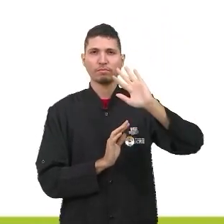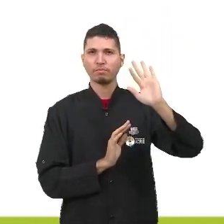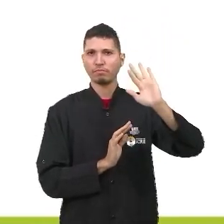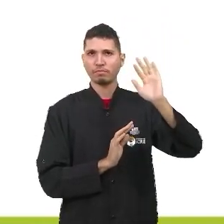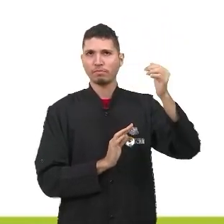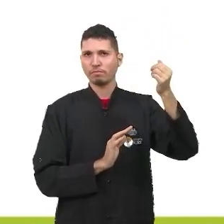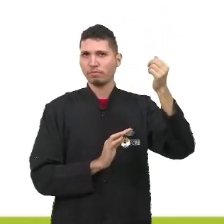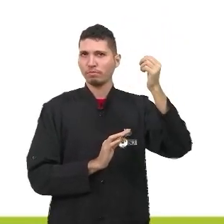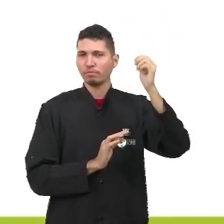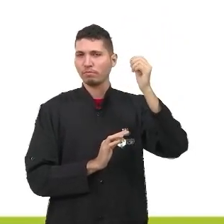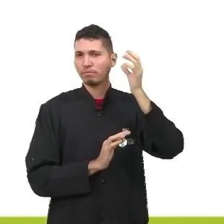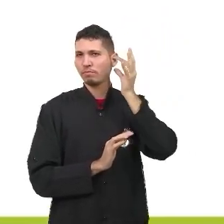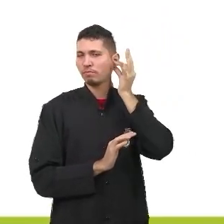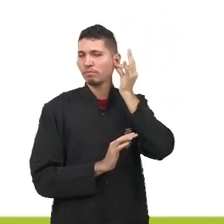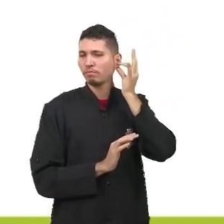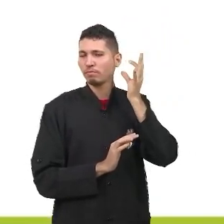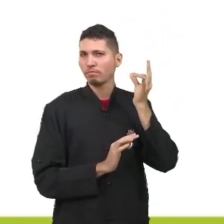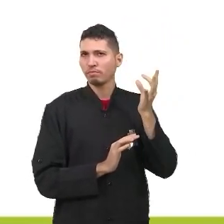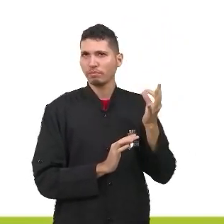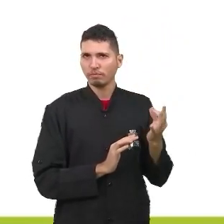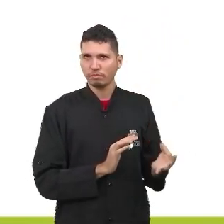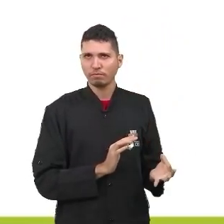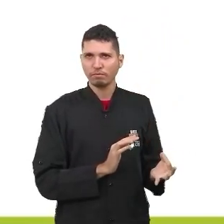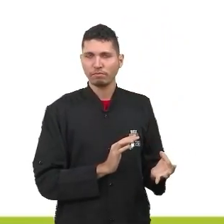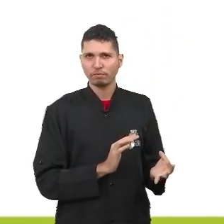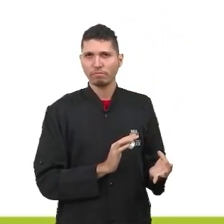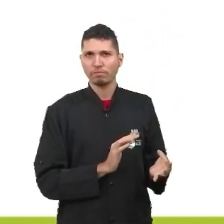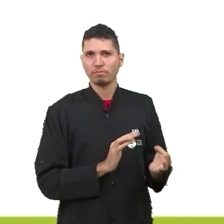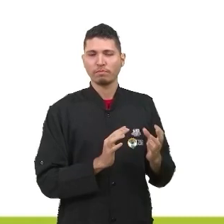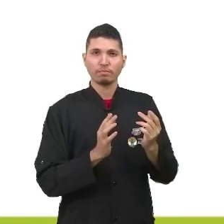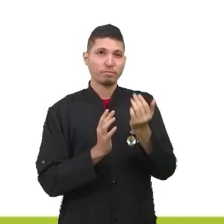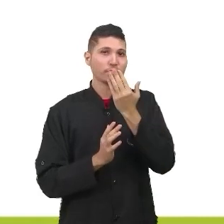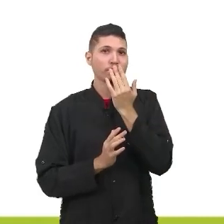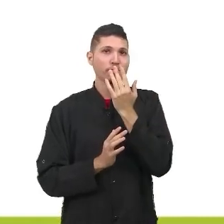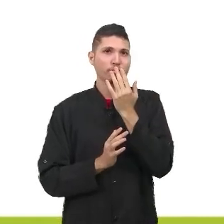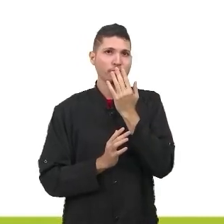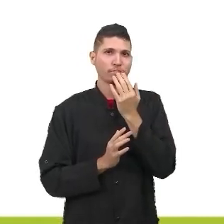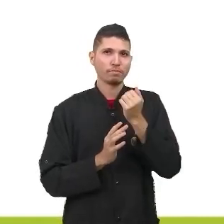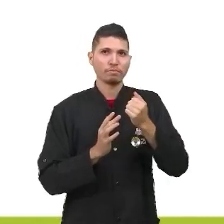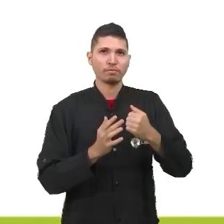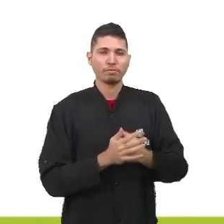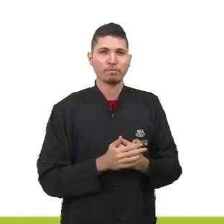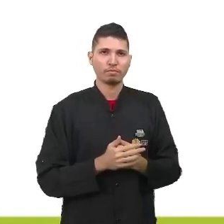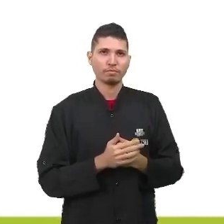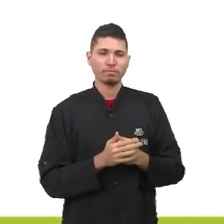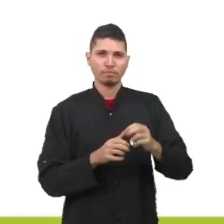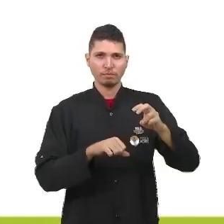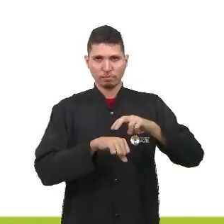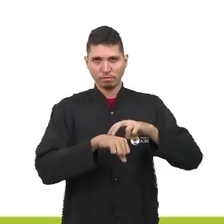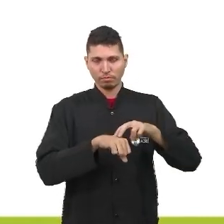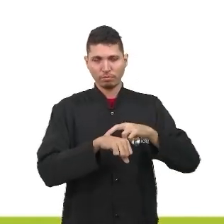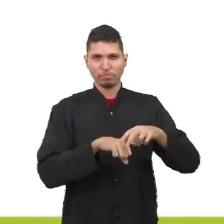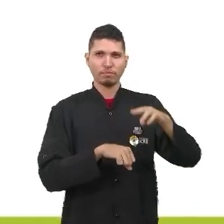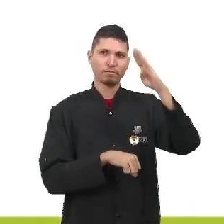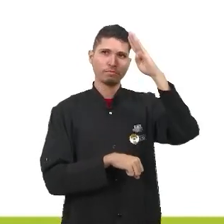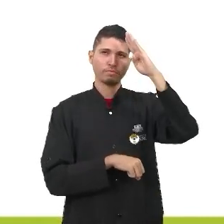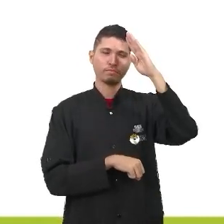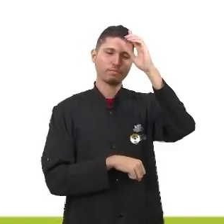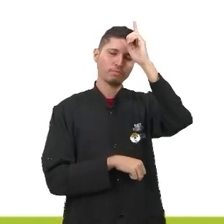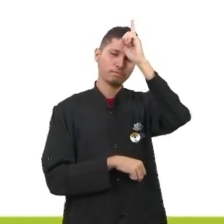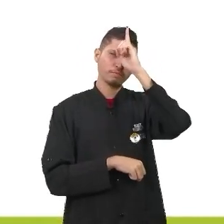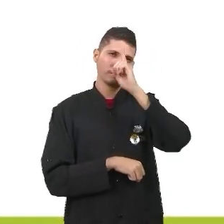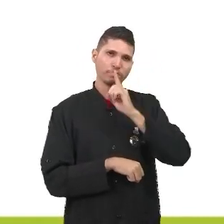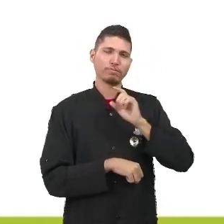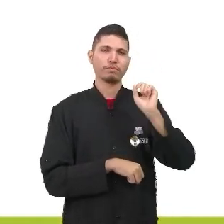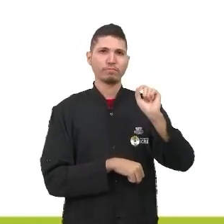cores vibrantes e principalmente cores que remetiam às cores do Brasil, o verde, o amarelo, o azul, né?